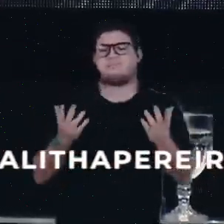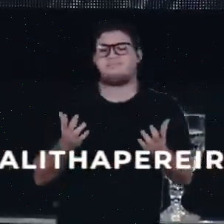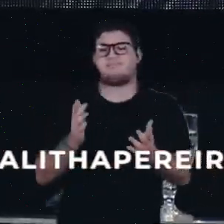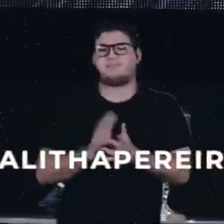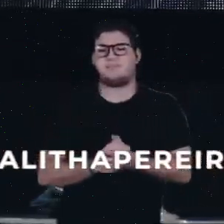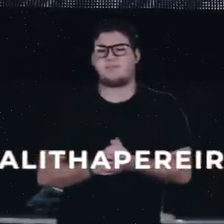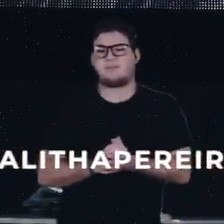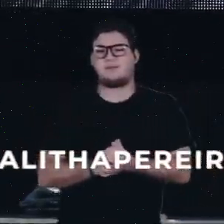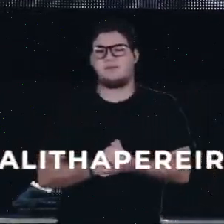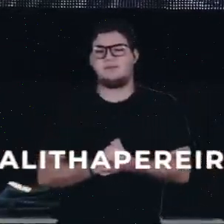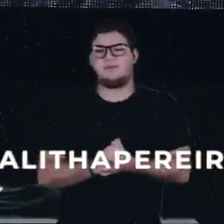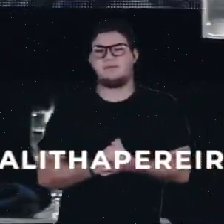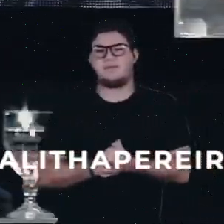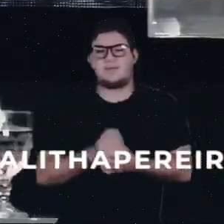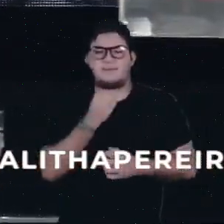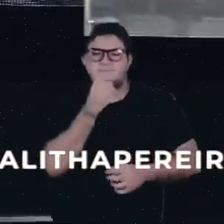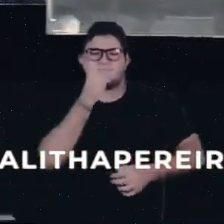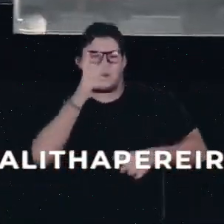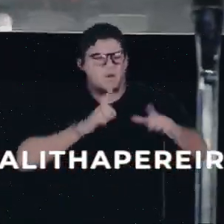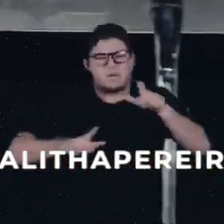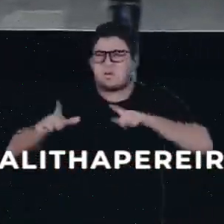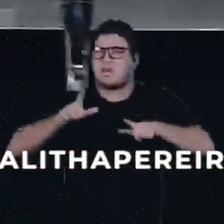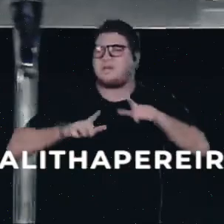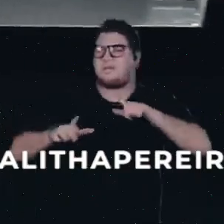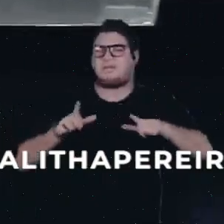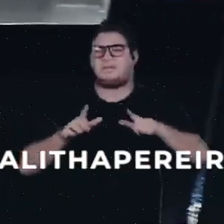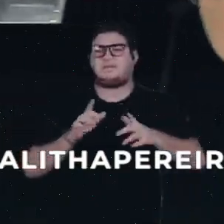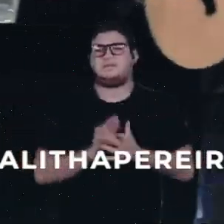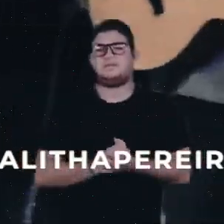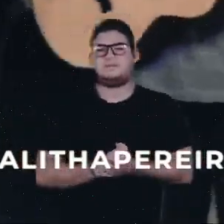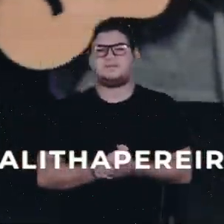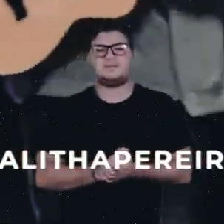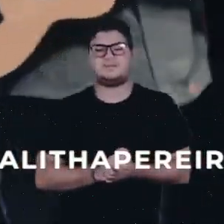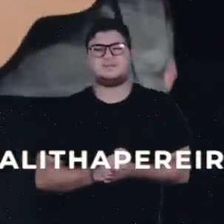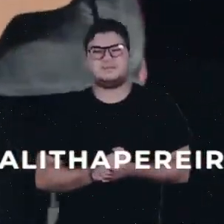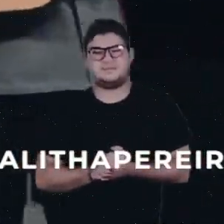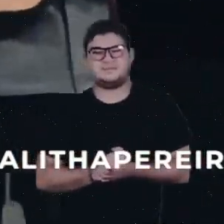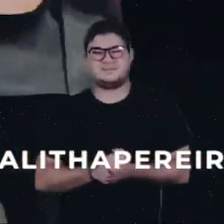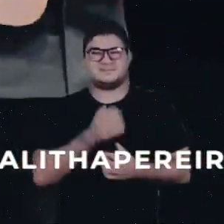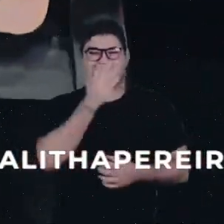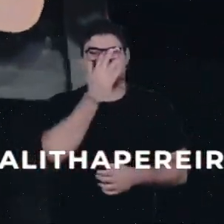Yeah! Good job! Vocês estão entendendo tudo, com certeza.